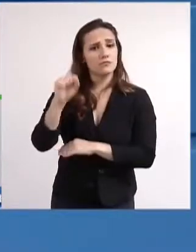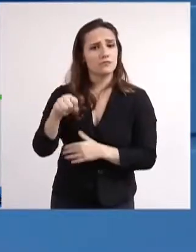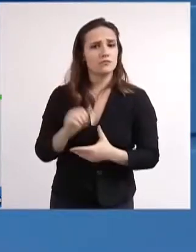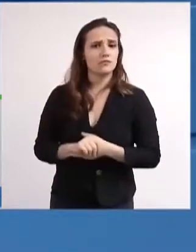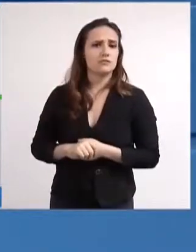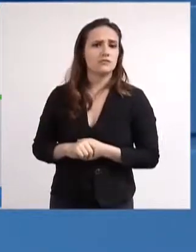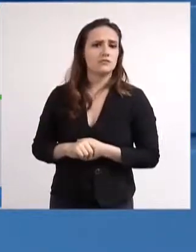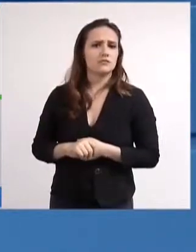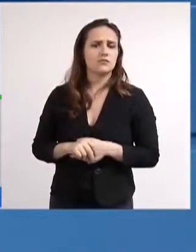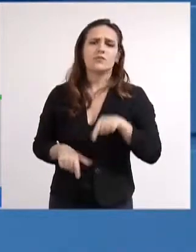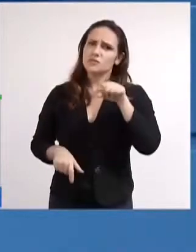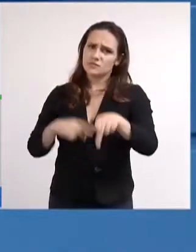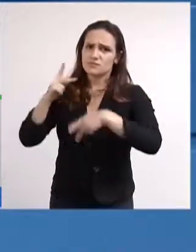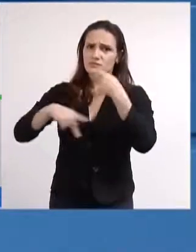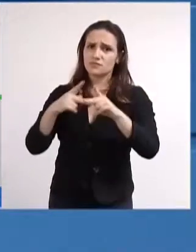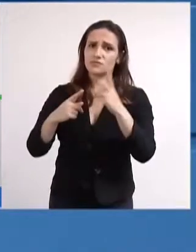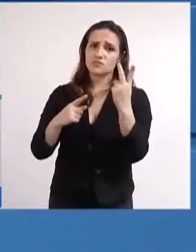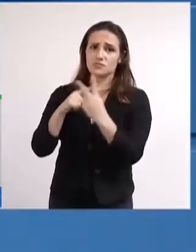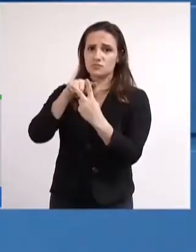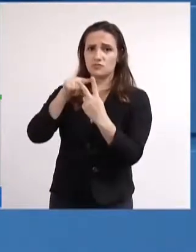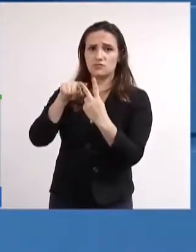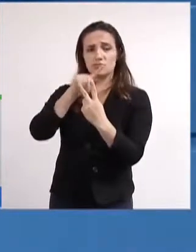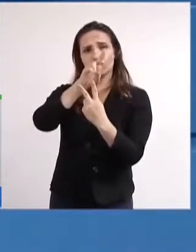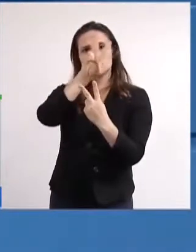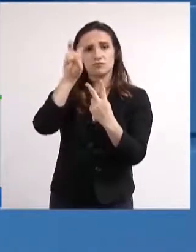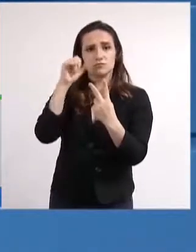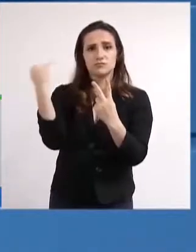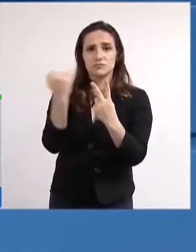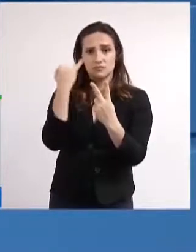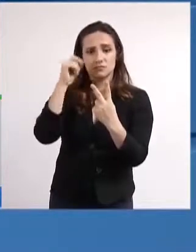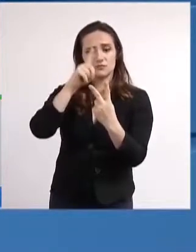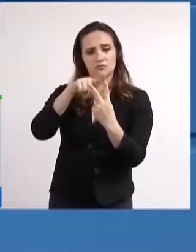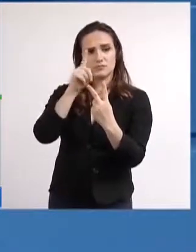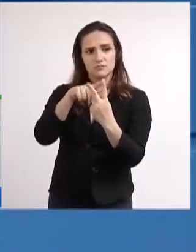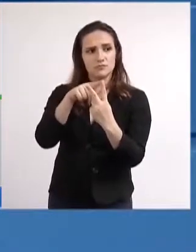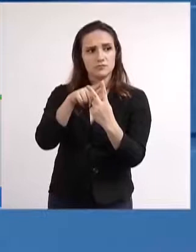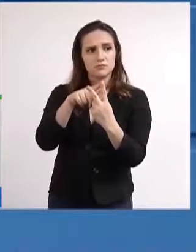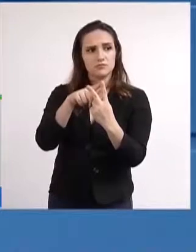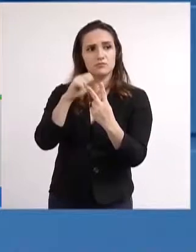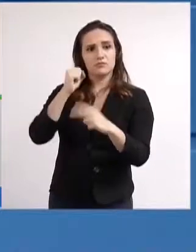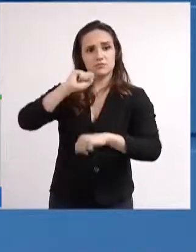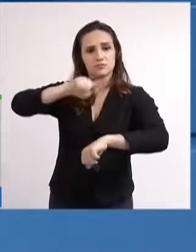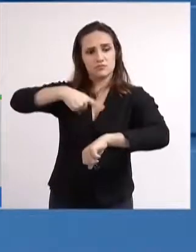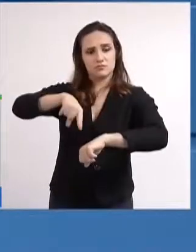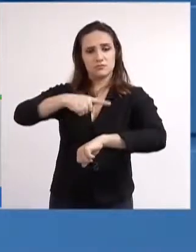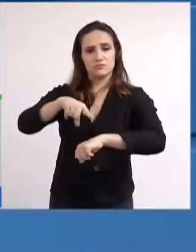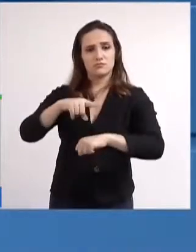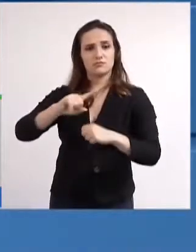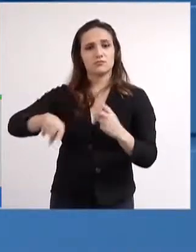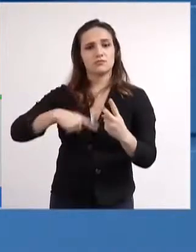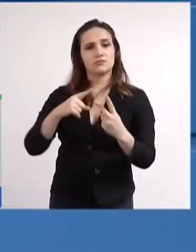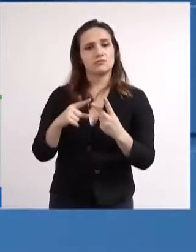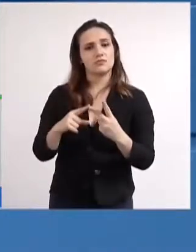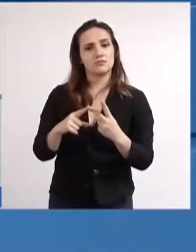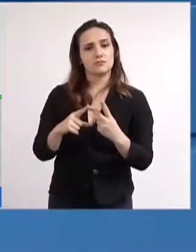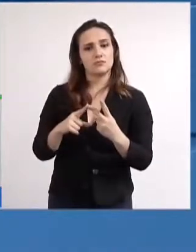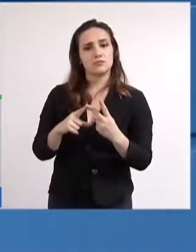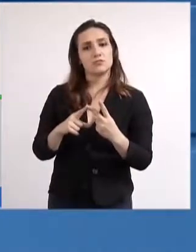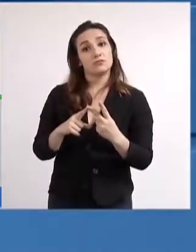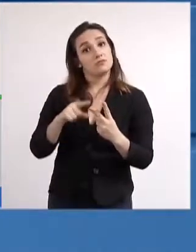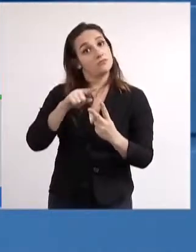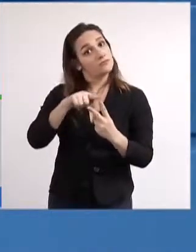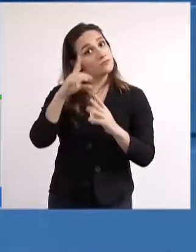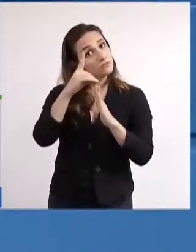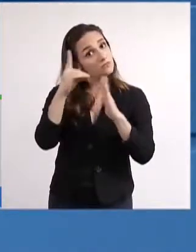E Vossa Excelência menciona 2 assuntos importantes. Um é a questão das 8 horas, não é? E, para isso,